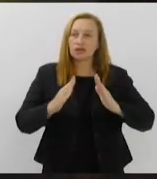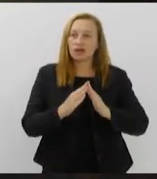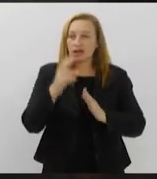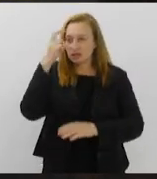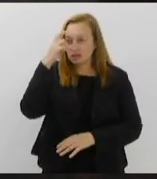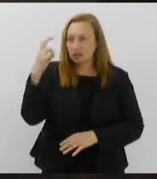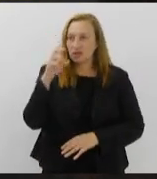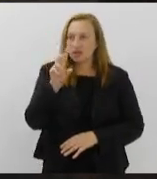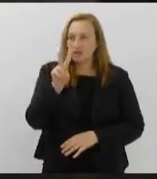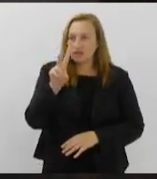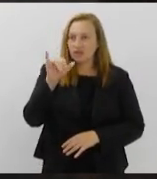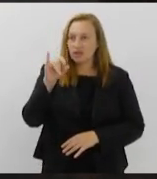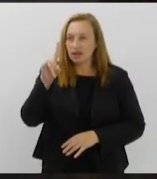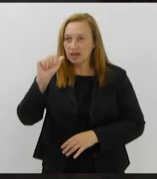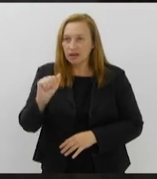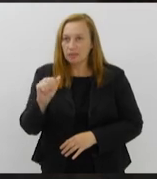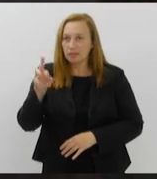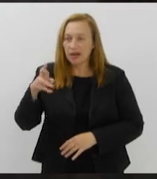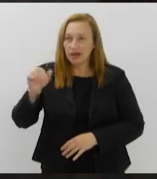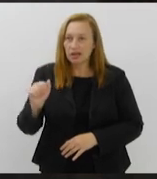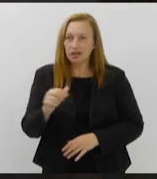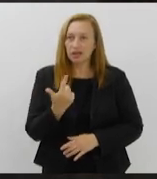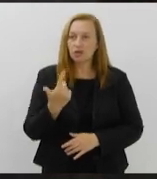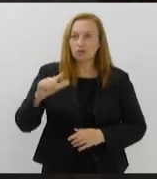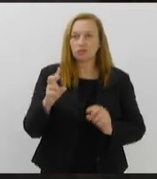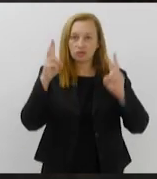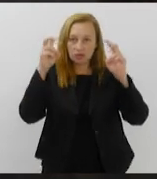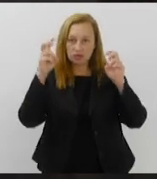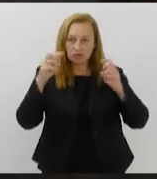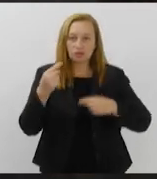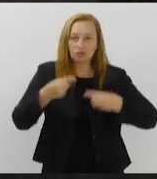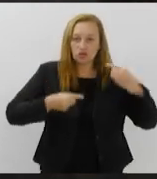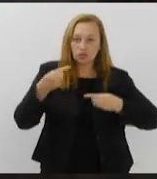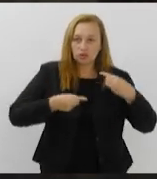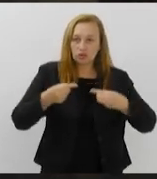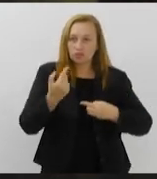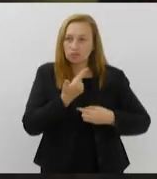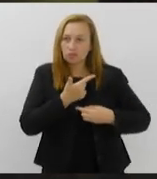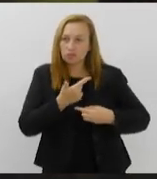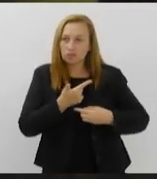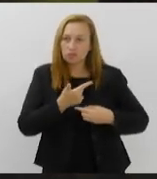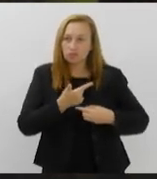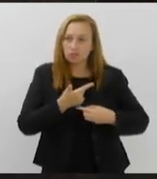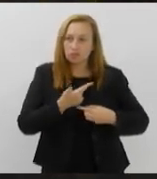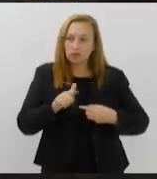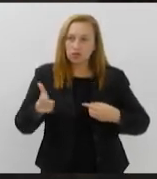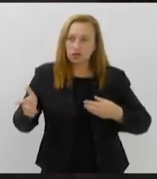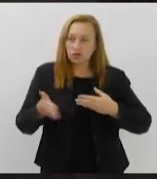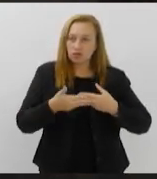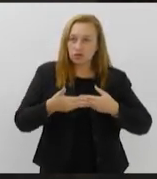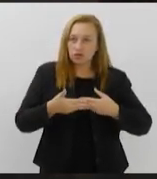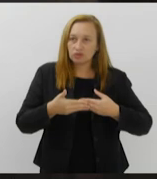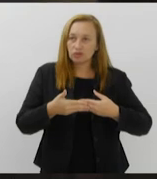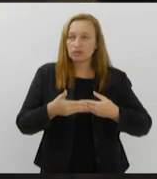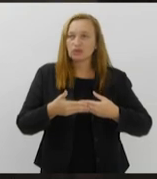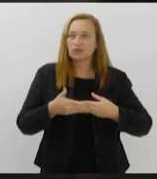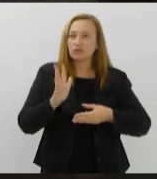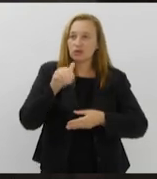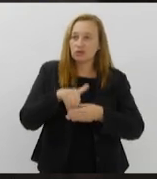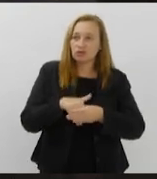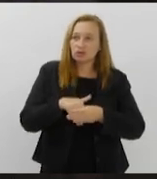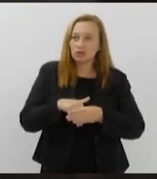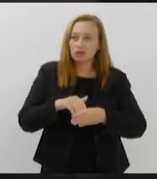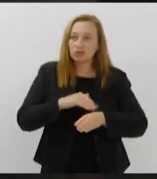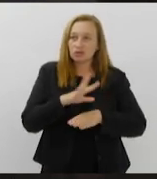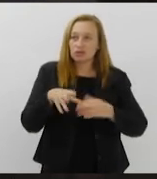Cultura Vila Maria e dá outras providências. Em discussão. Não havendo quem queira discutir, encerrada a discussão.